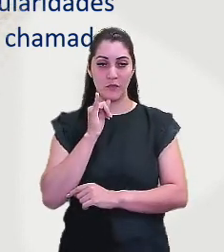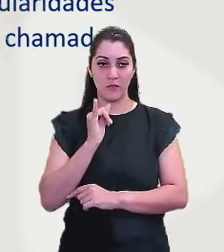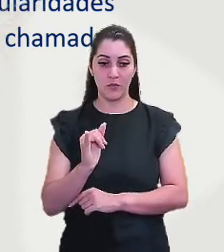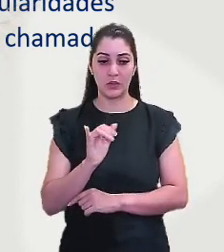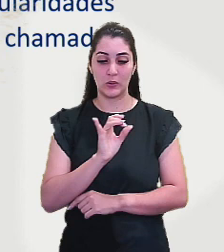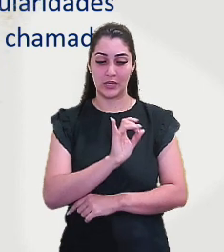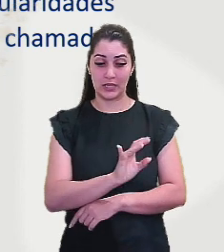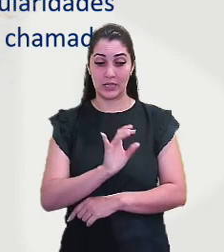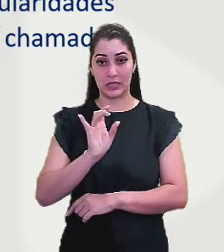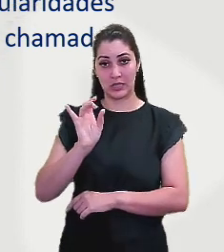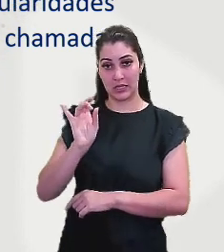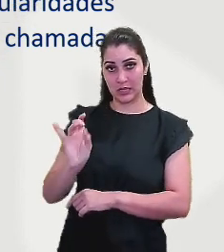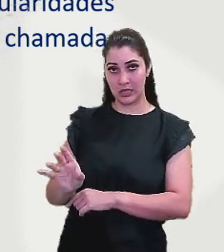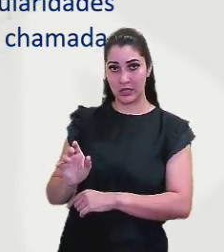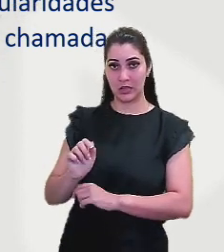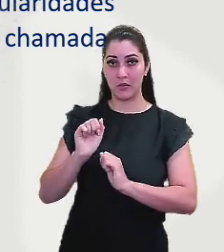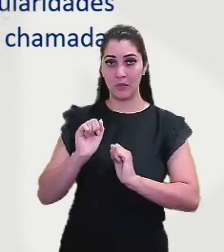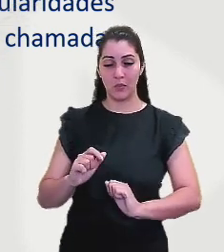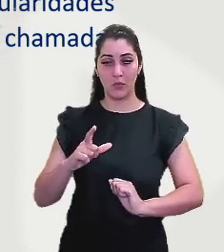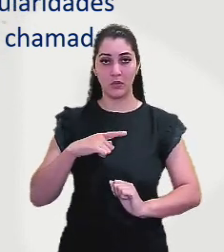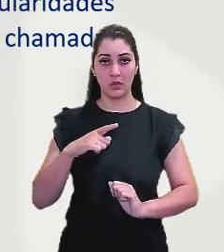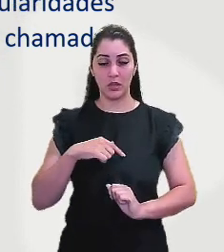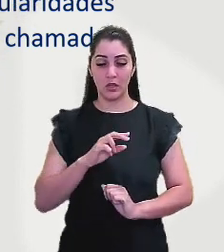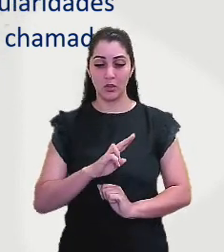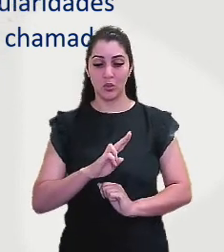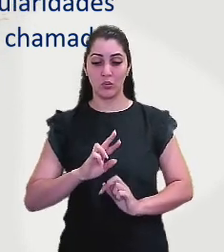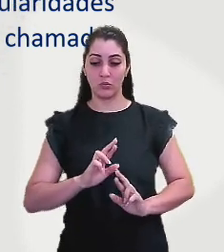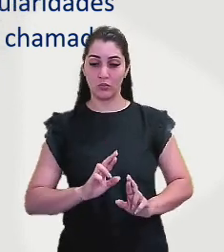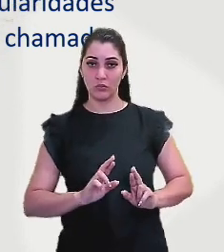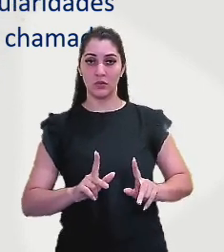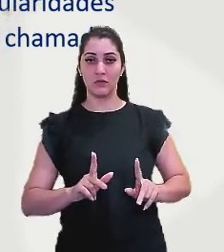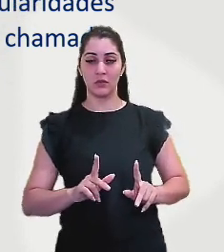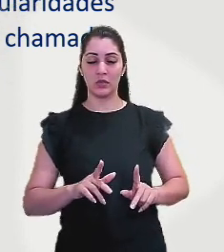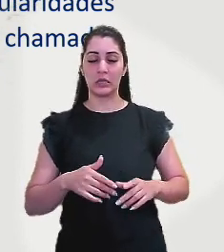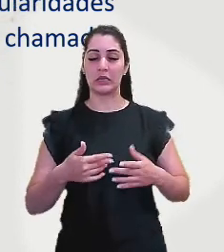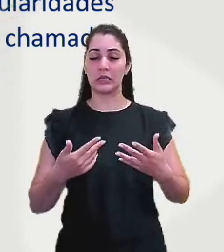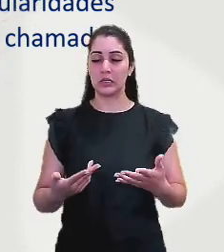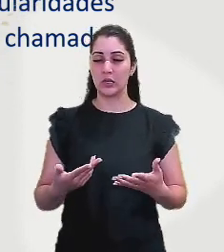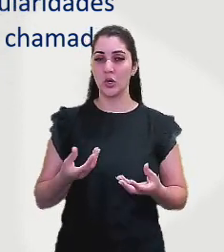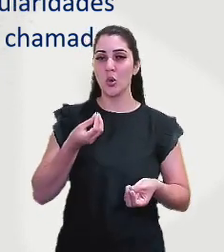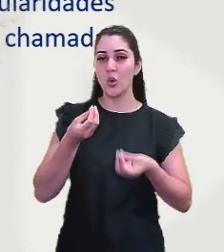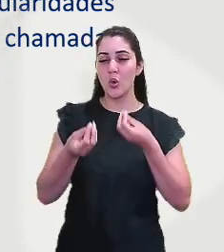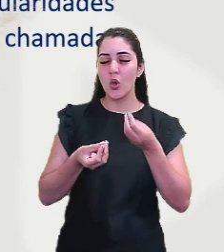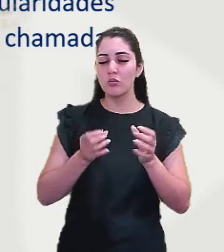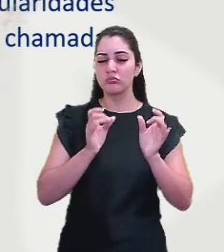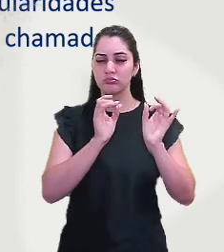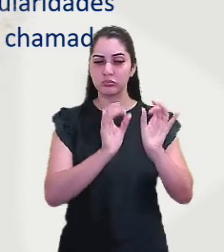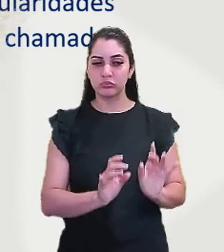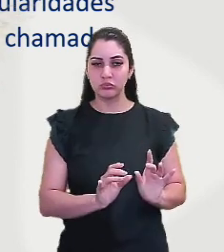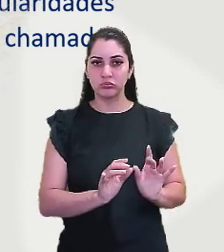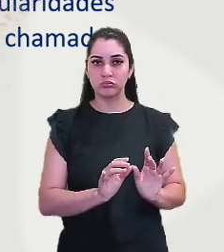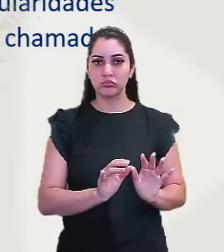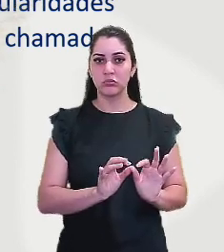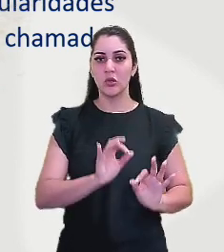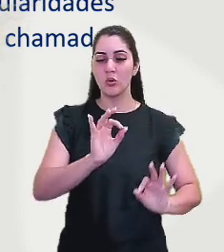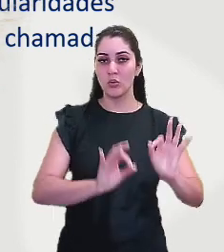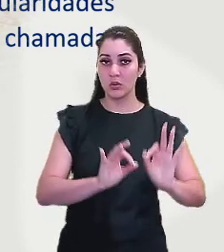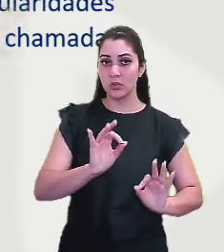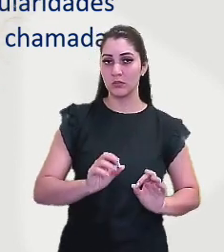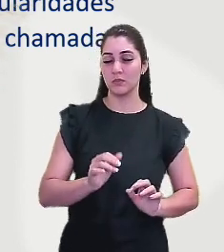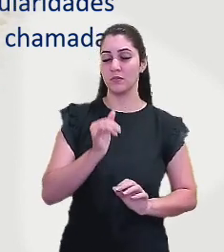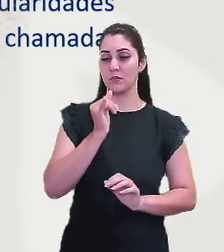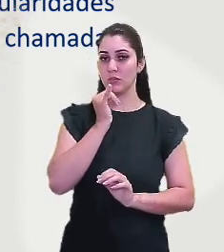relevo pode receber denominações diferentes, conforme suas dimensões e particularidades morfológicas. Assim,